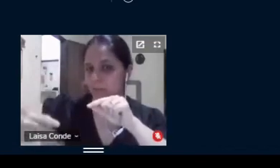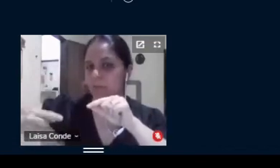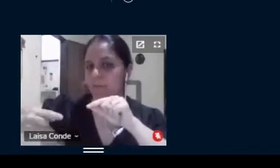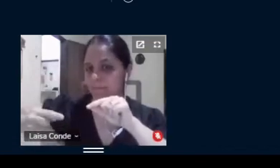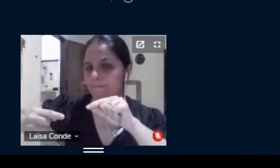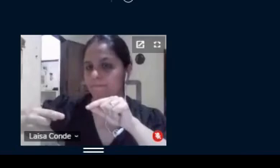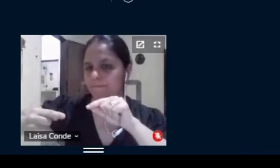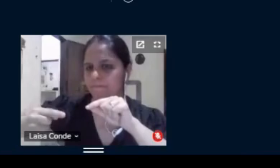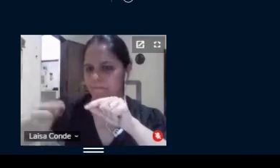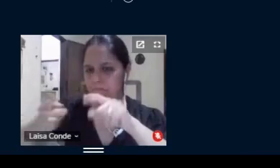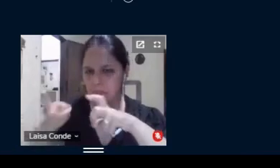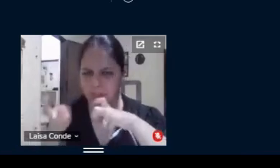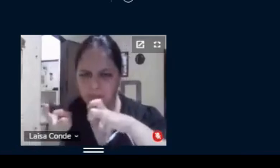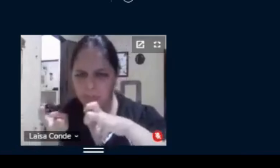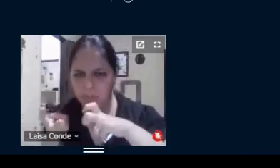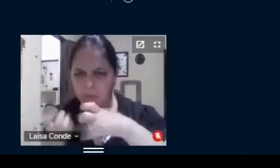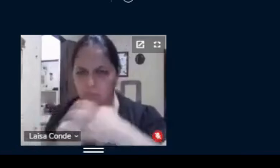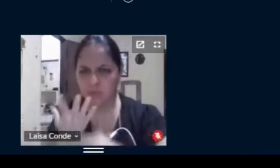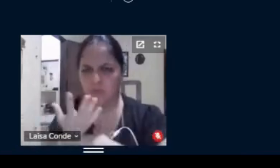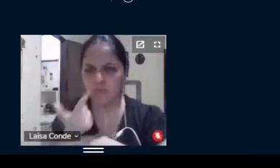sentido agora?